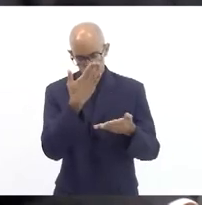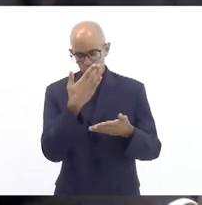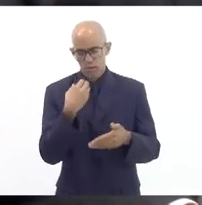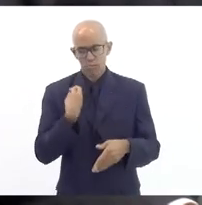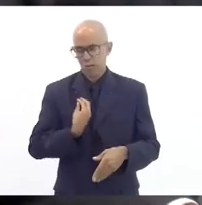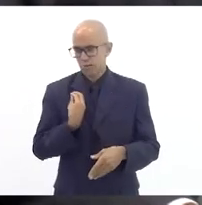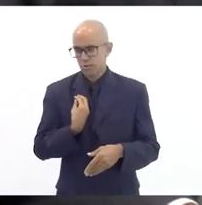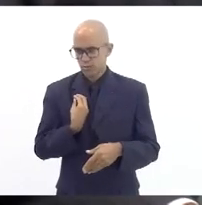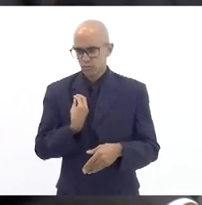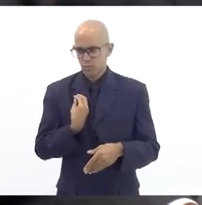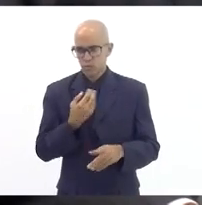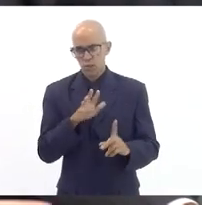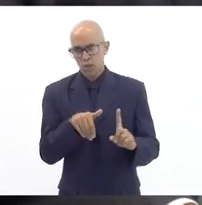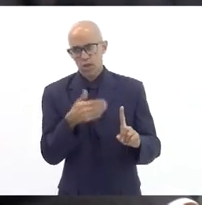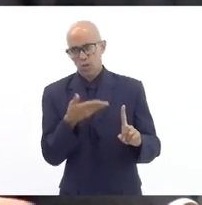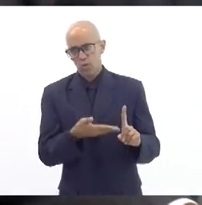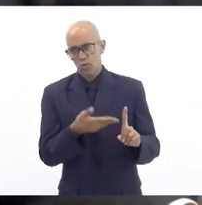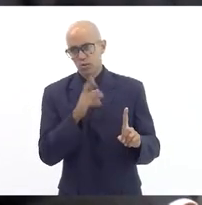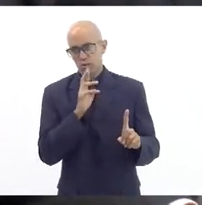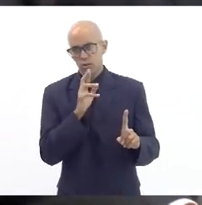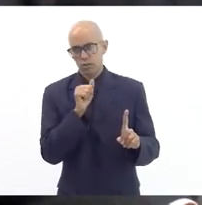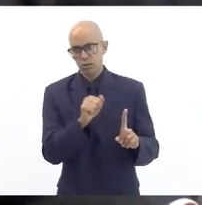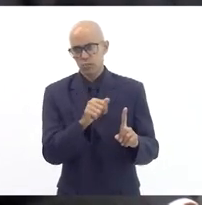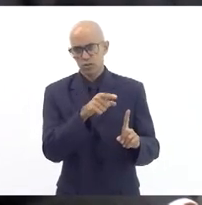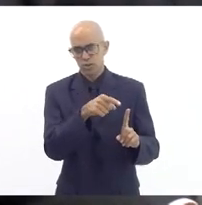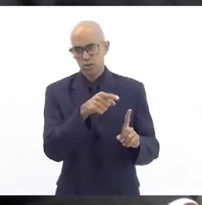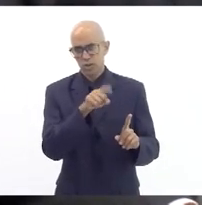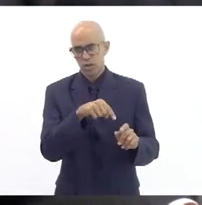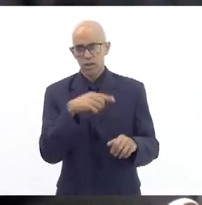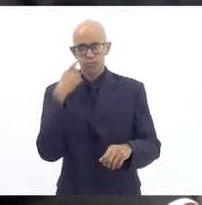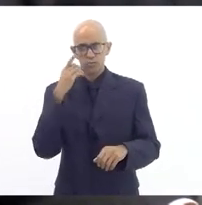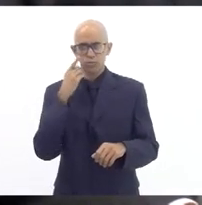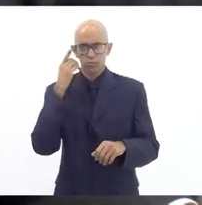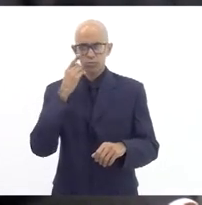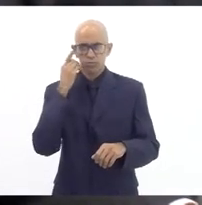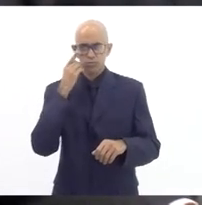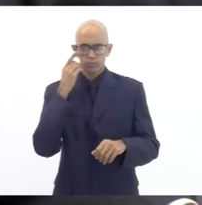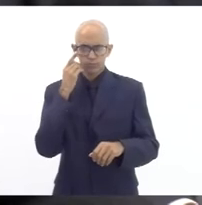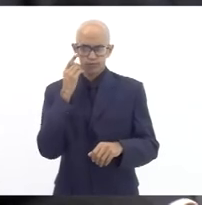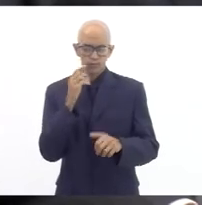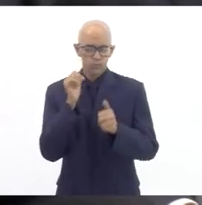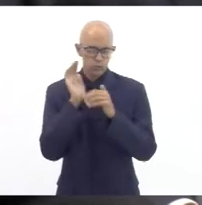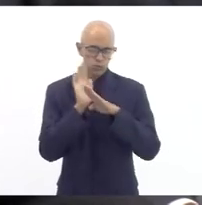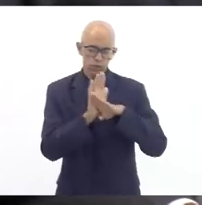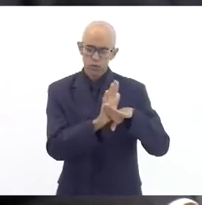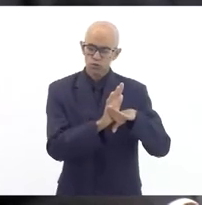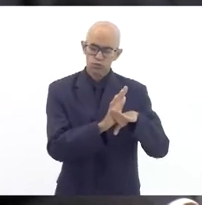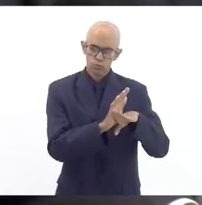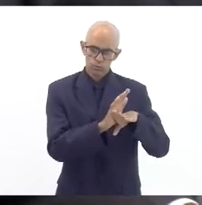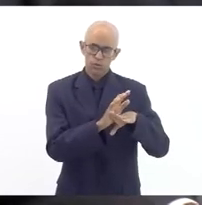participação, reconhecer que o deputado Rodrigo é um dos mais atuantes perante a Getransp. A gente recebe